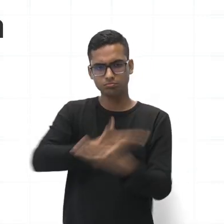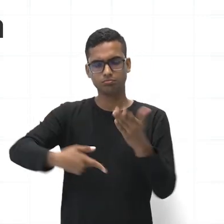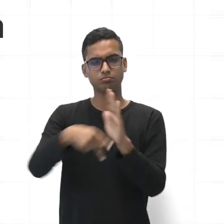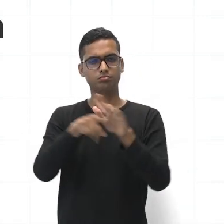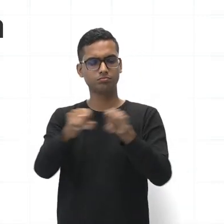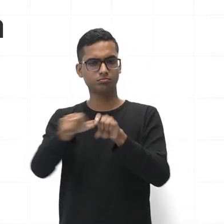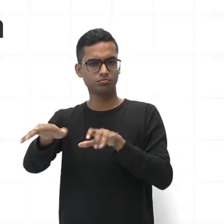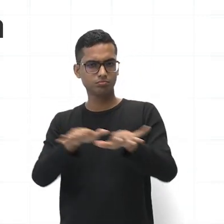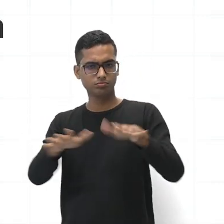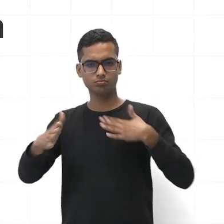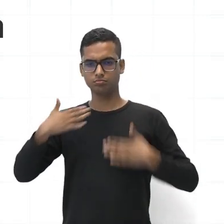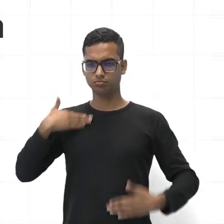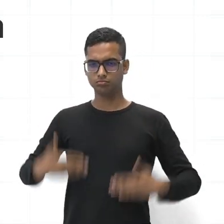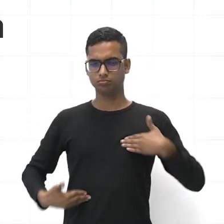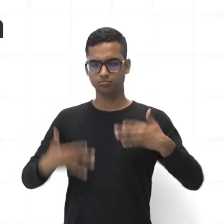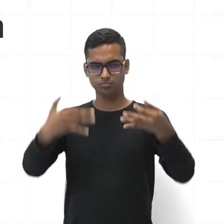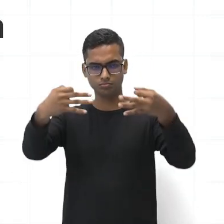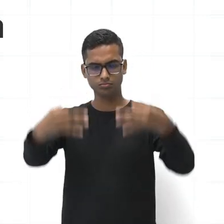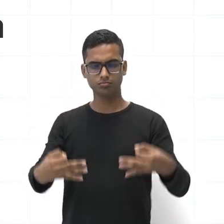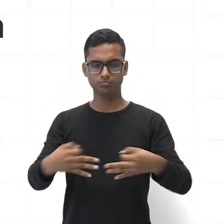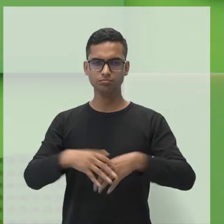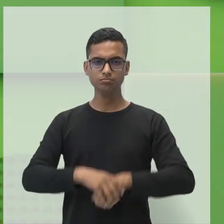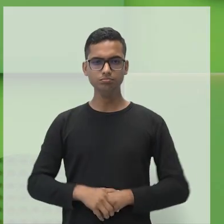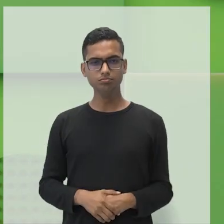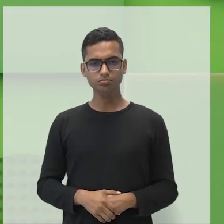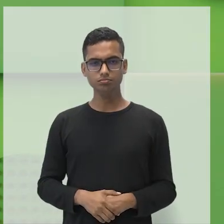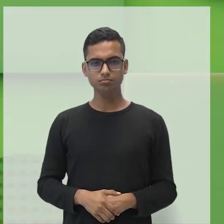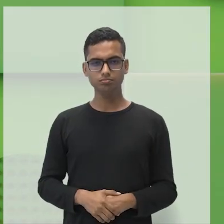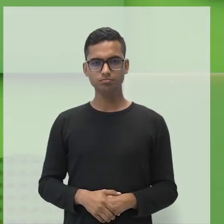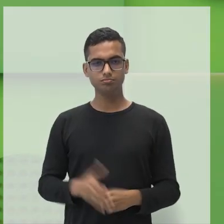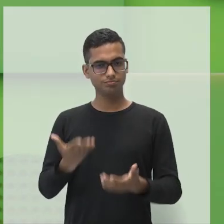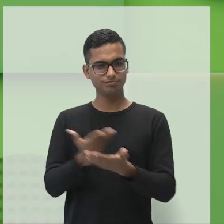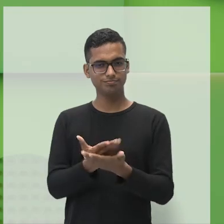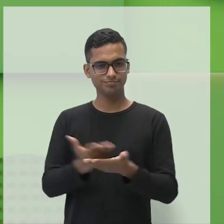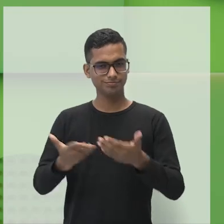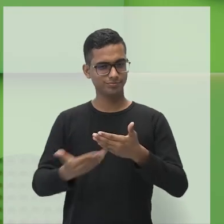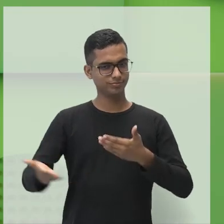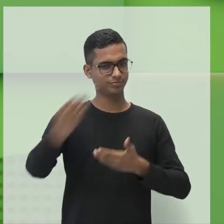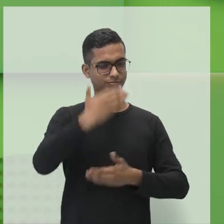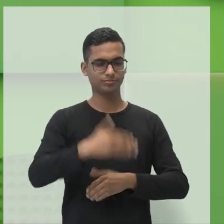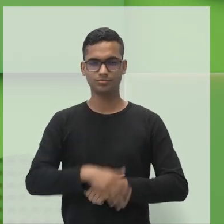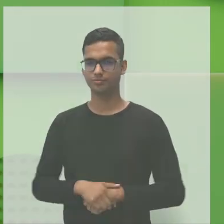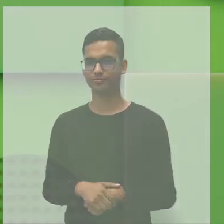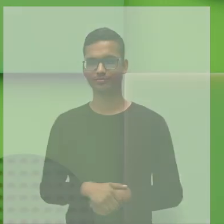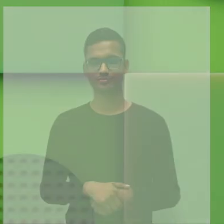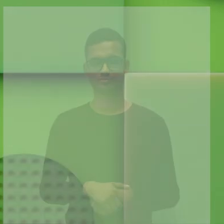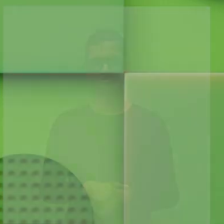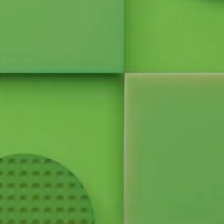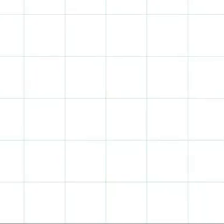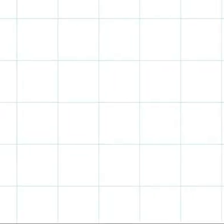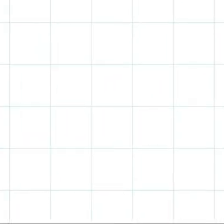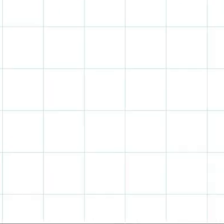e interação com o sistema locomotor. Então, vamos começar?